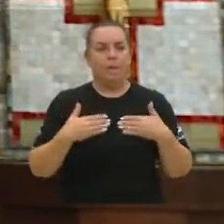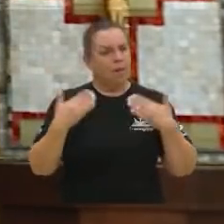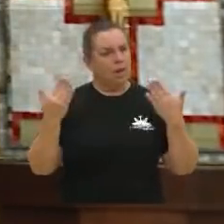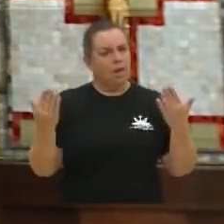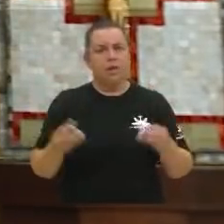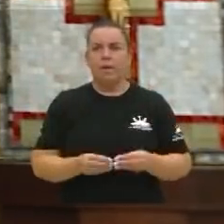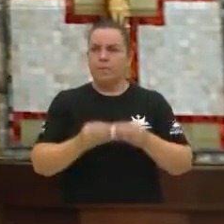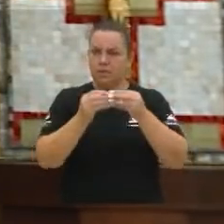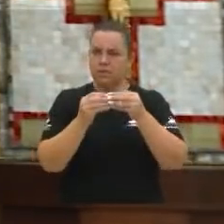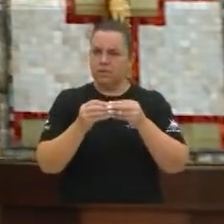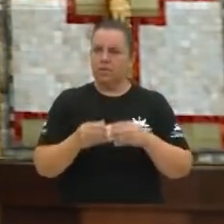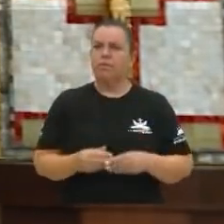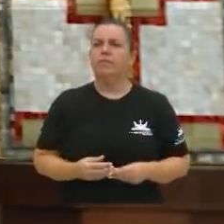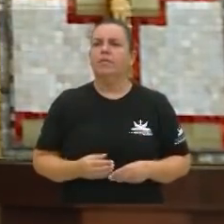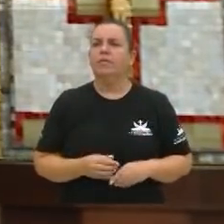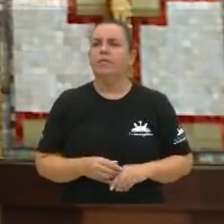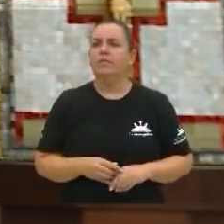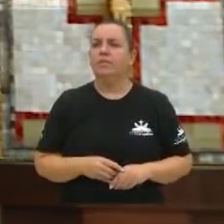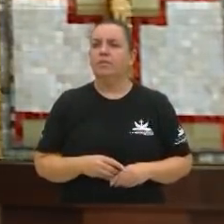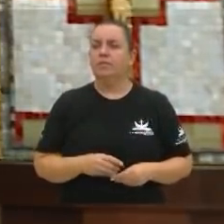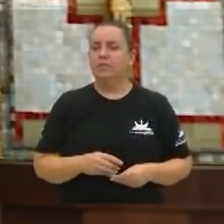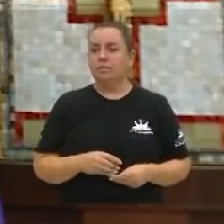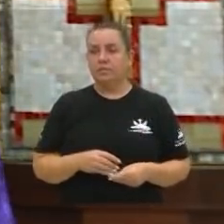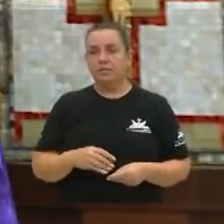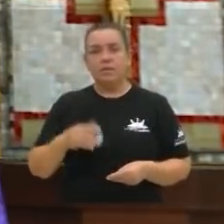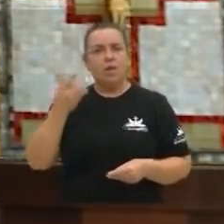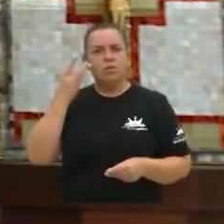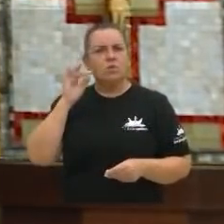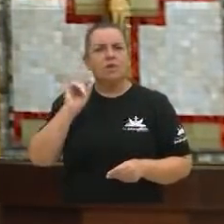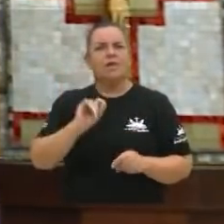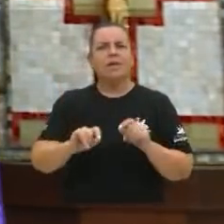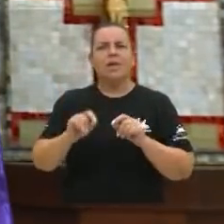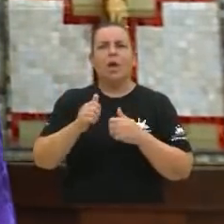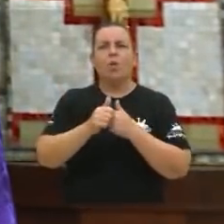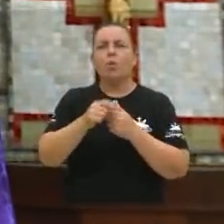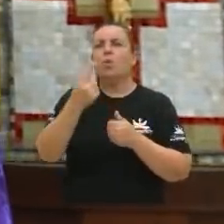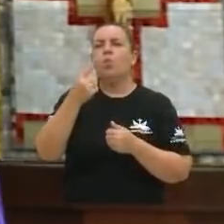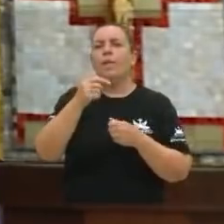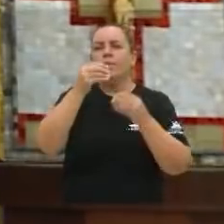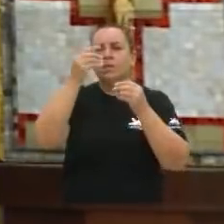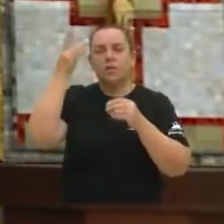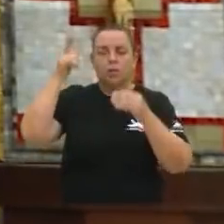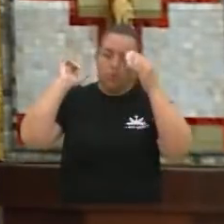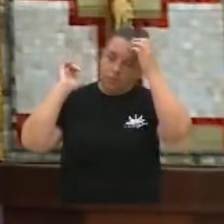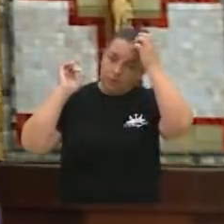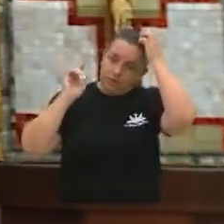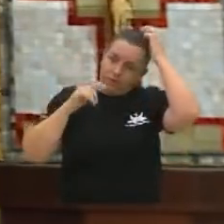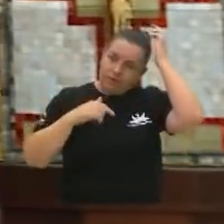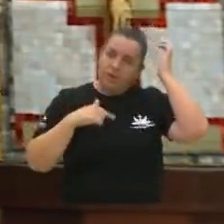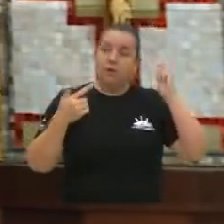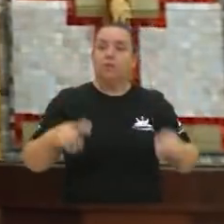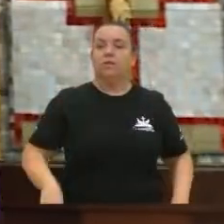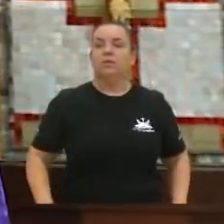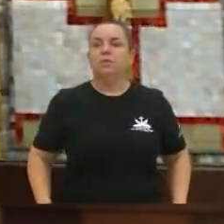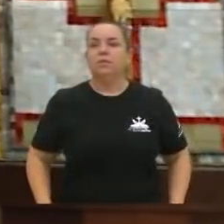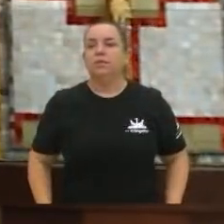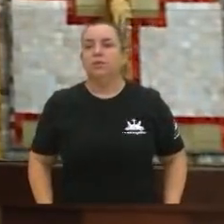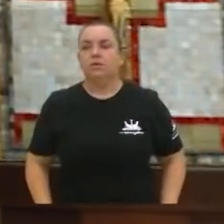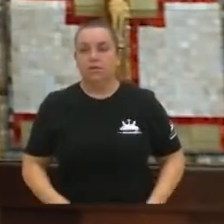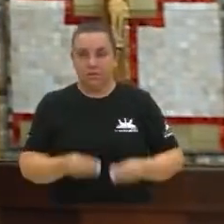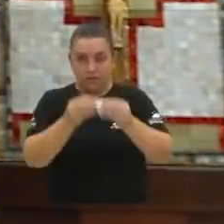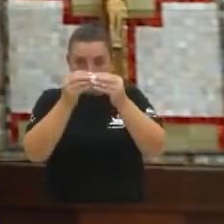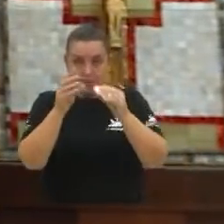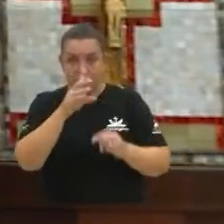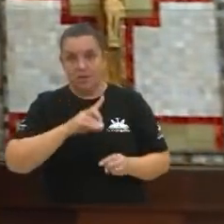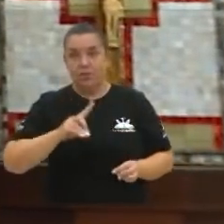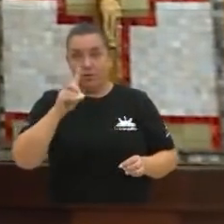surpresa nas missas a musiquinha com que acompanhou a missa de uma delas e os outros Eita